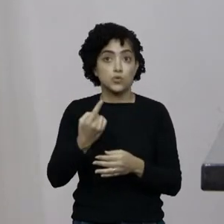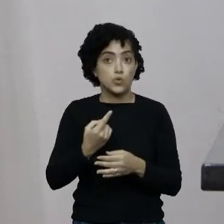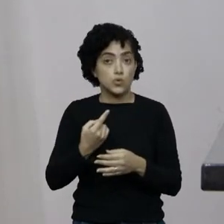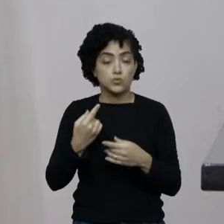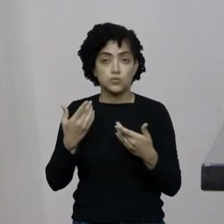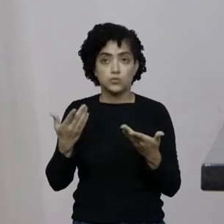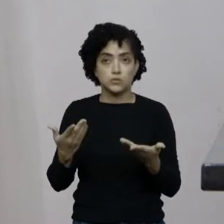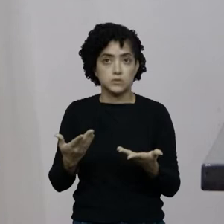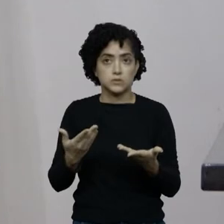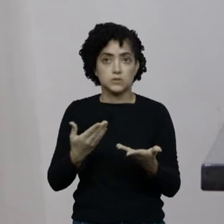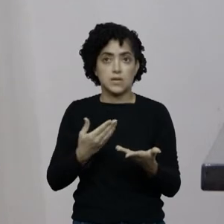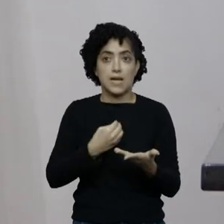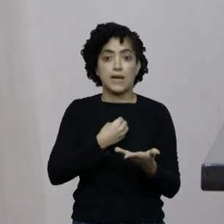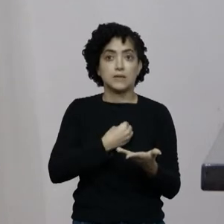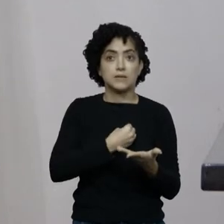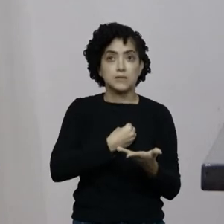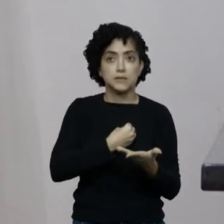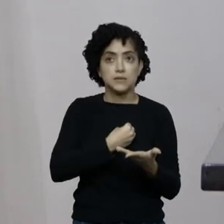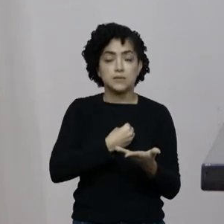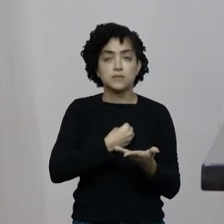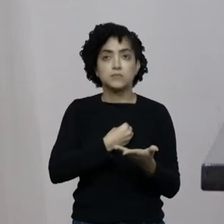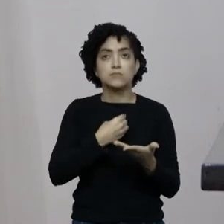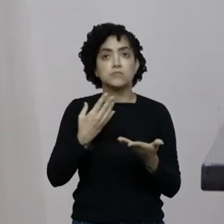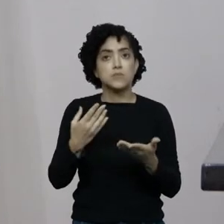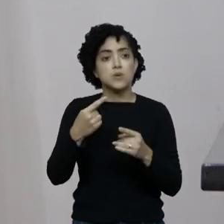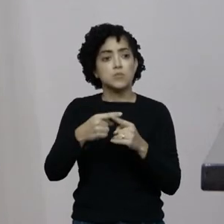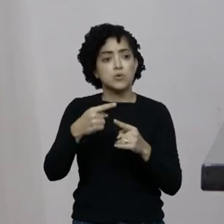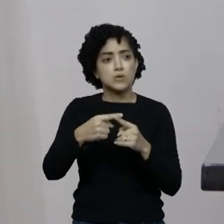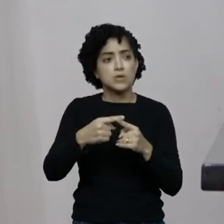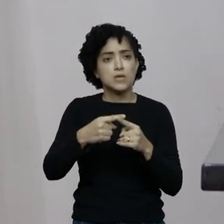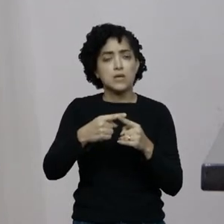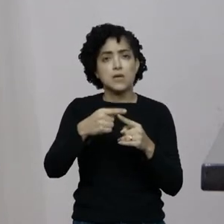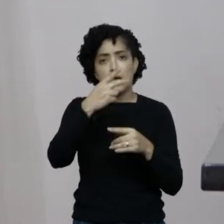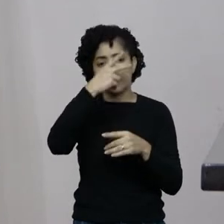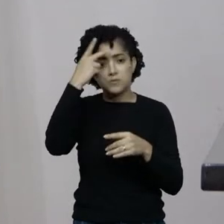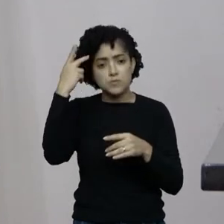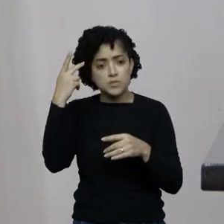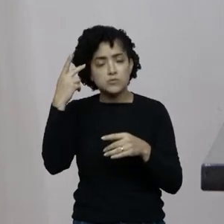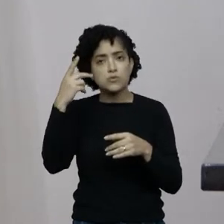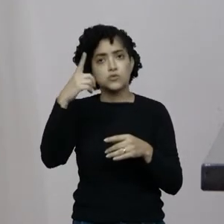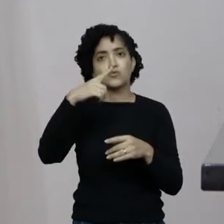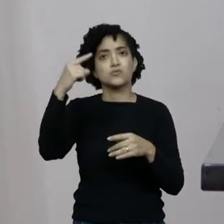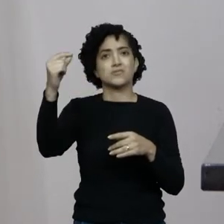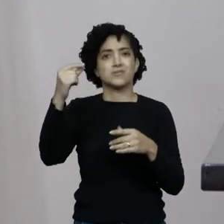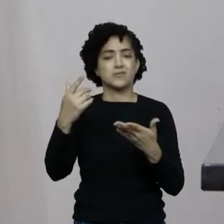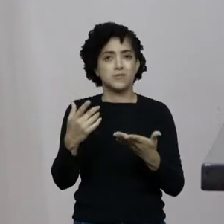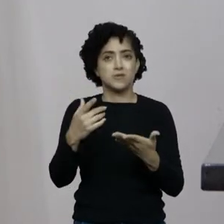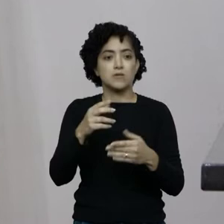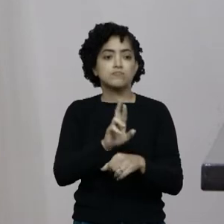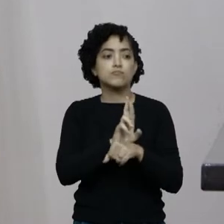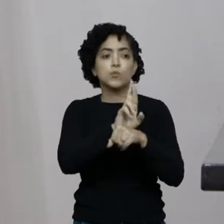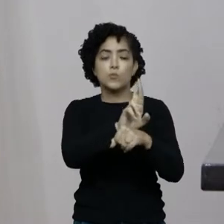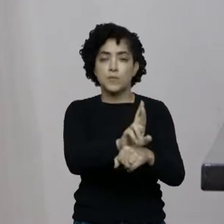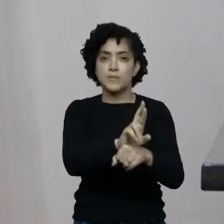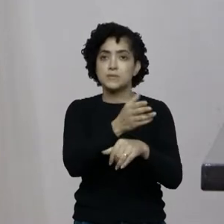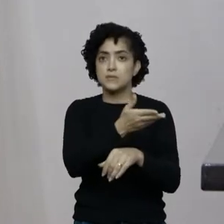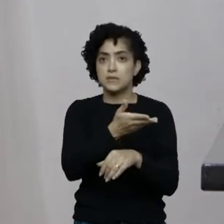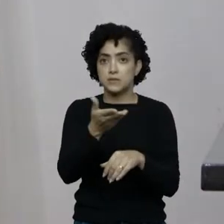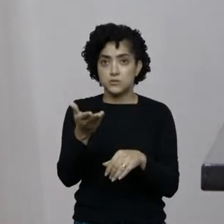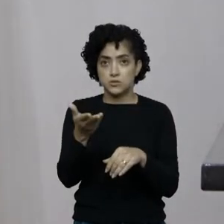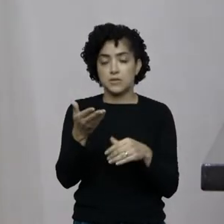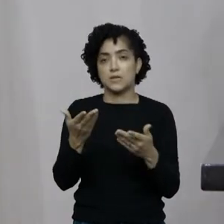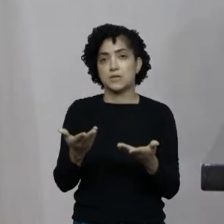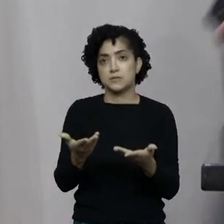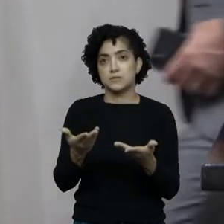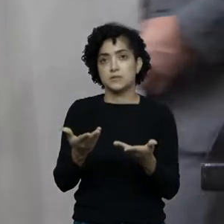aqui Presidente porque as pessoas nos elegeram para exercer a função de representante no